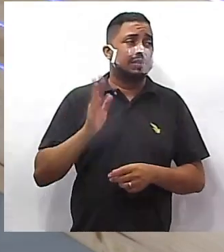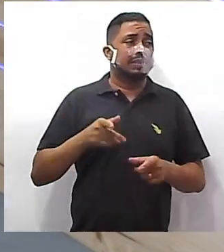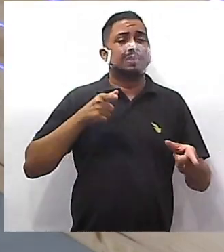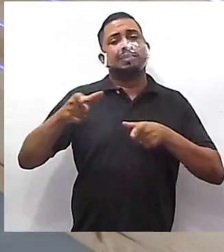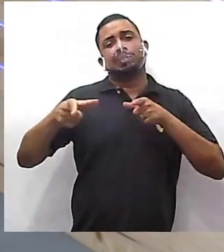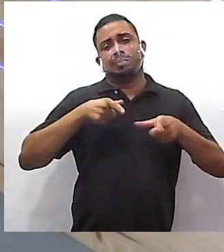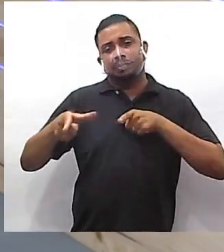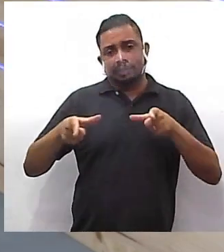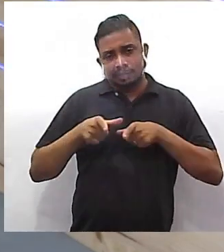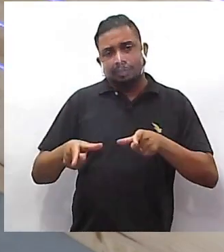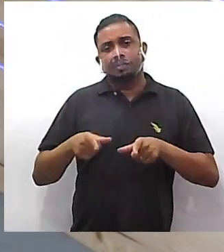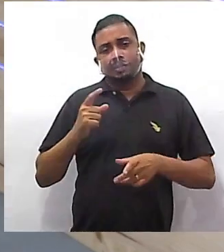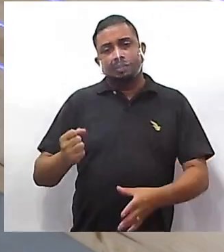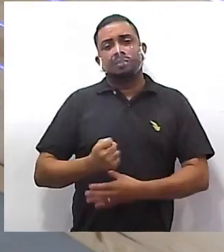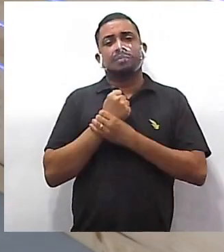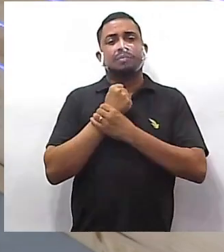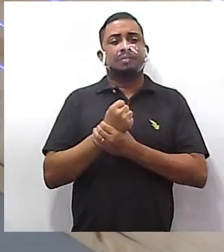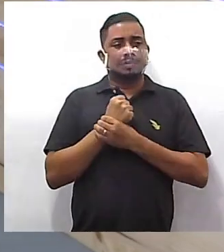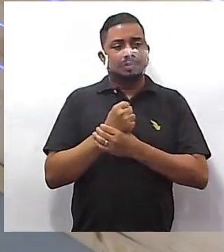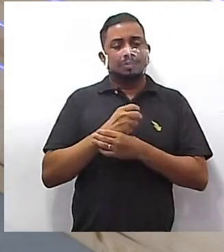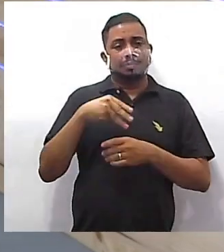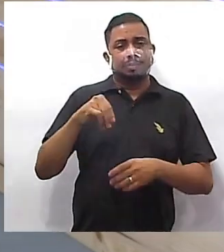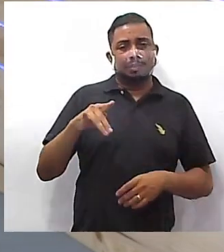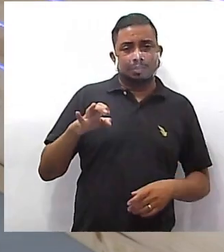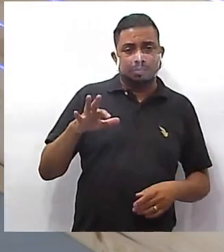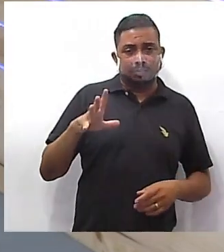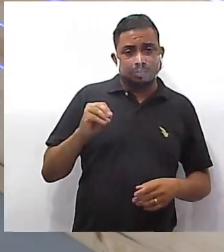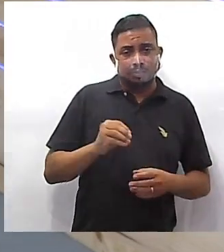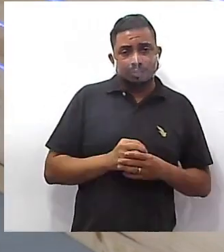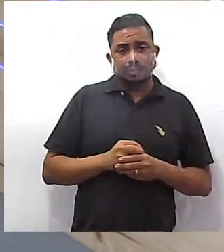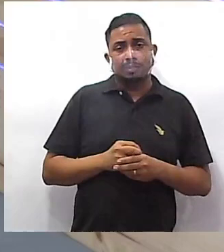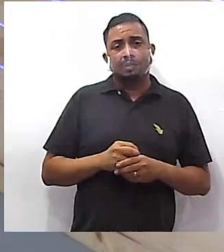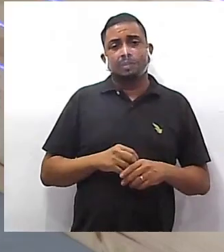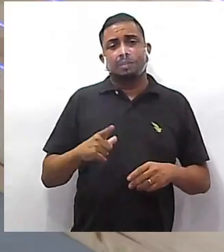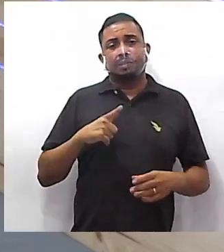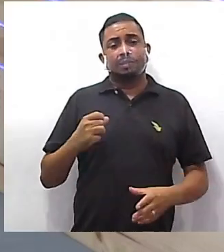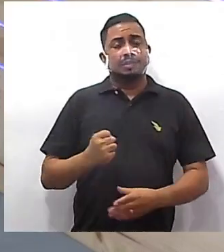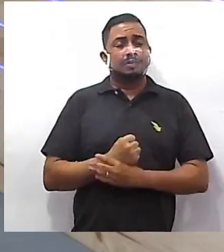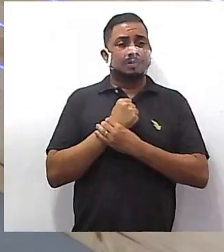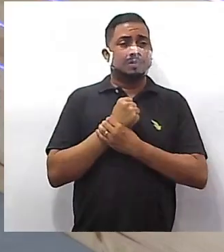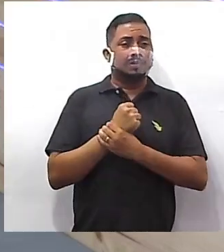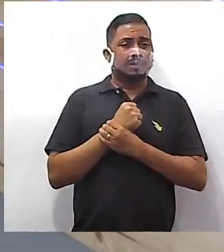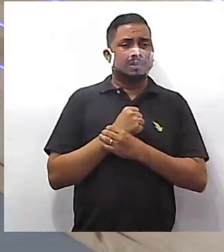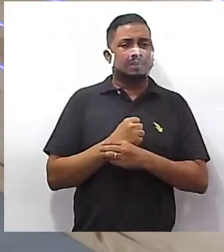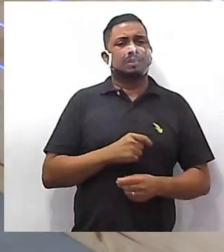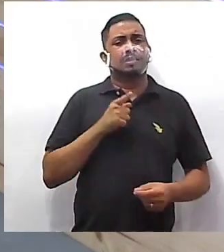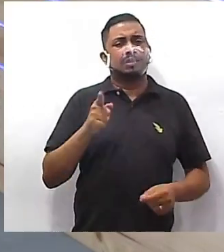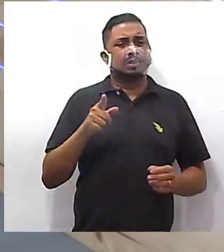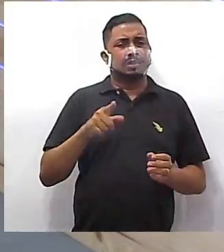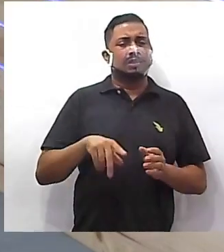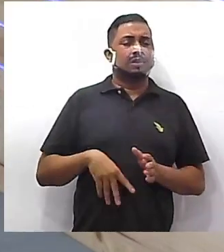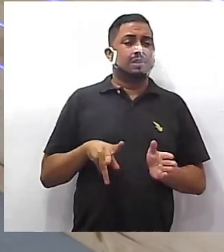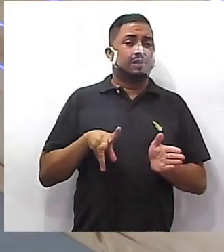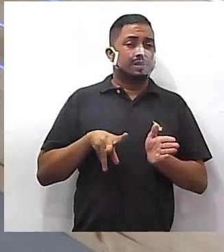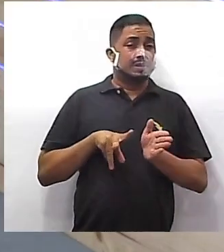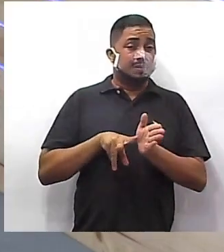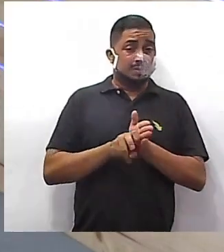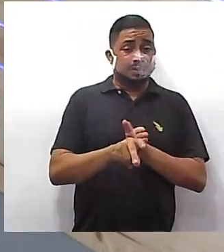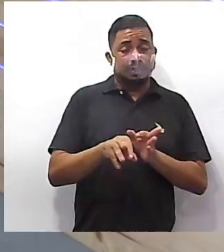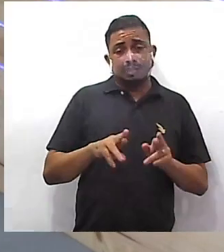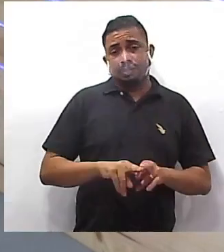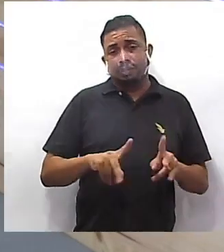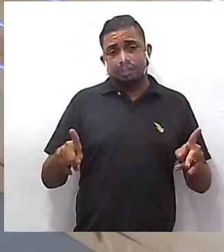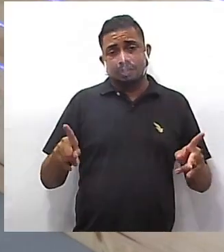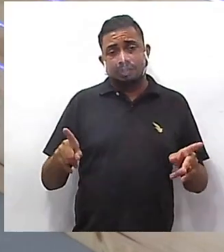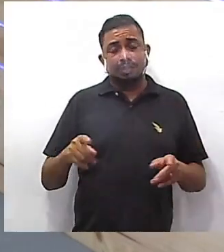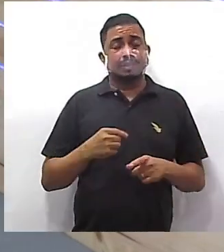trabalham com essa questão da prevenção de micro-organismos, né, com essa questão de prevenção. Esse é um vírus diferente, porque ele